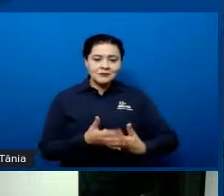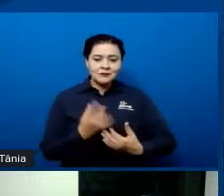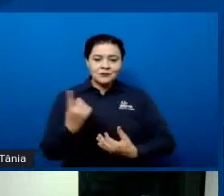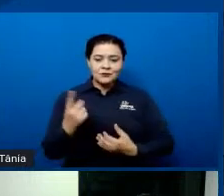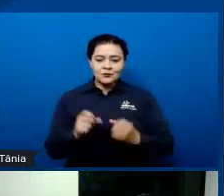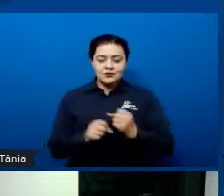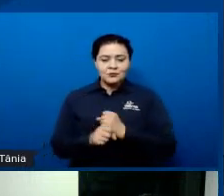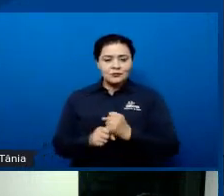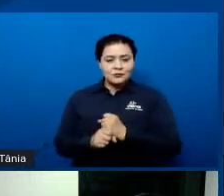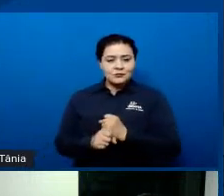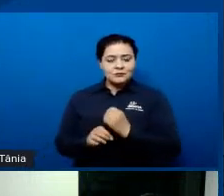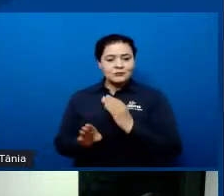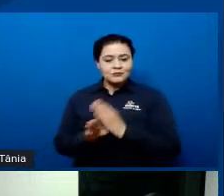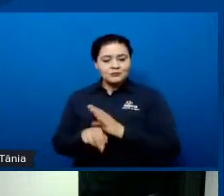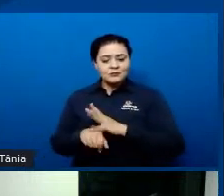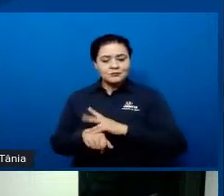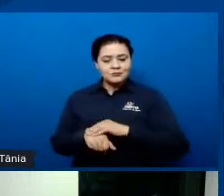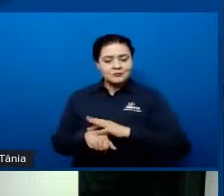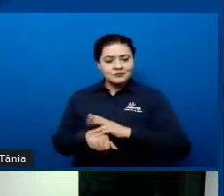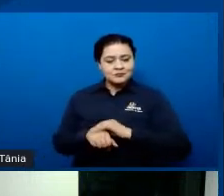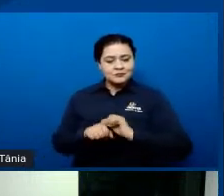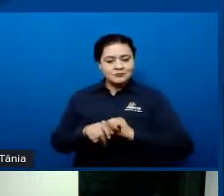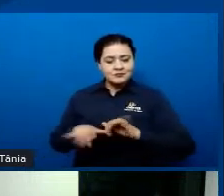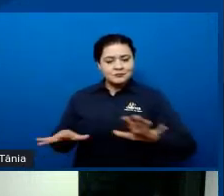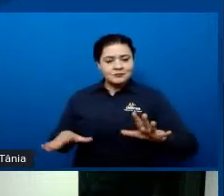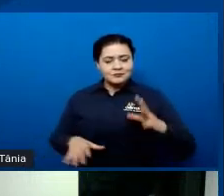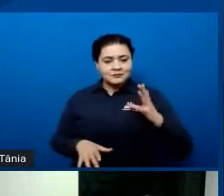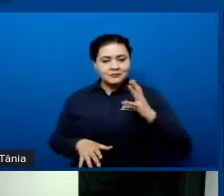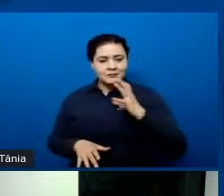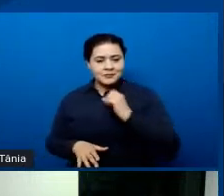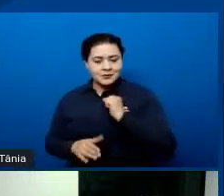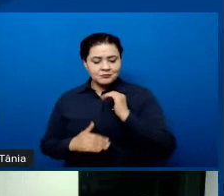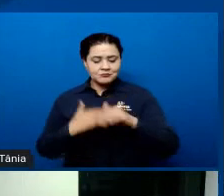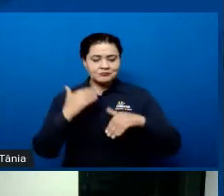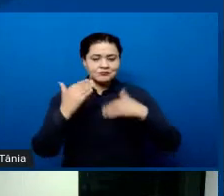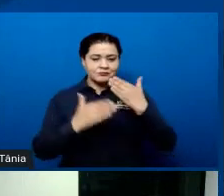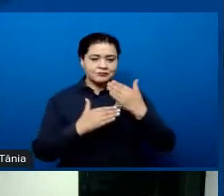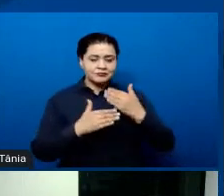Né? E a disponibilidade de se trabalhar, isso aí vai ser maior. Então,